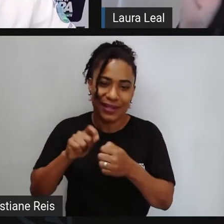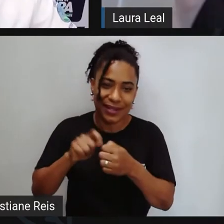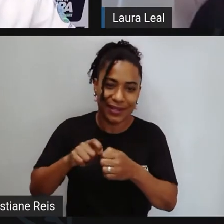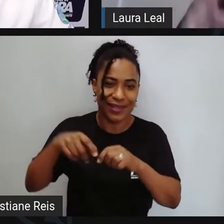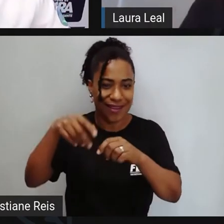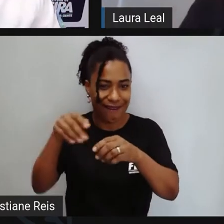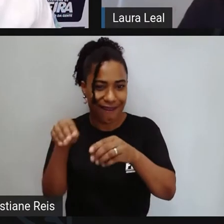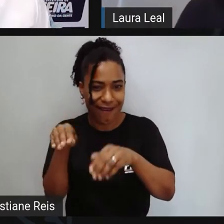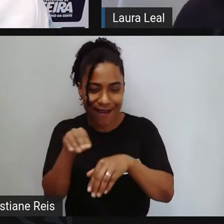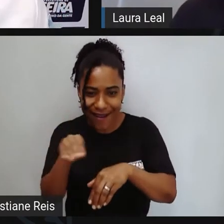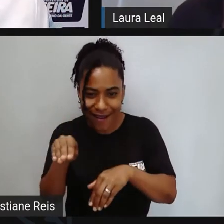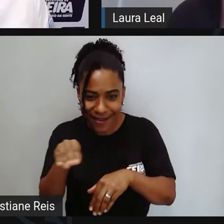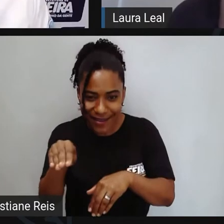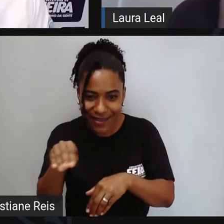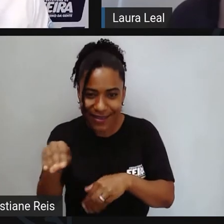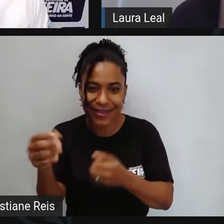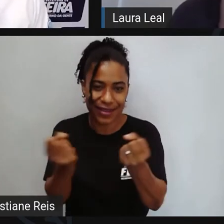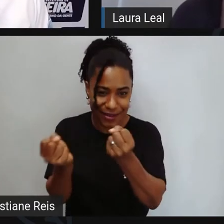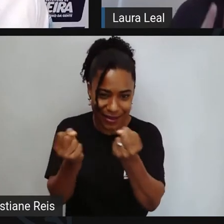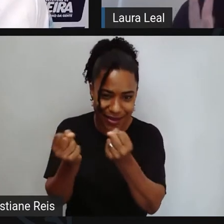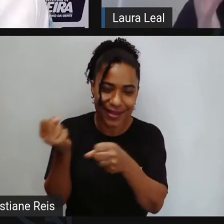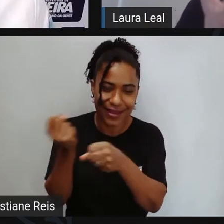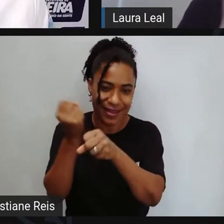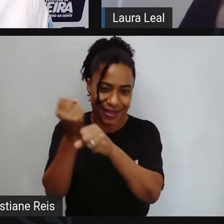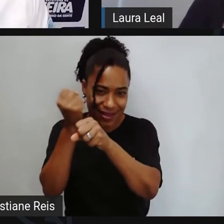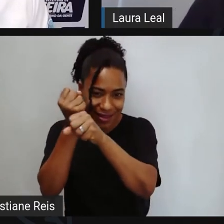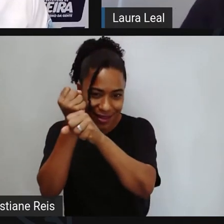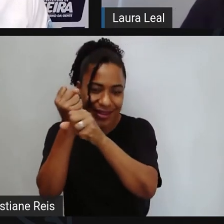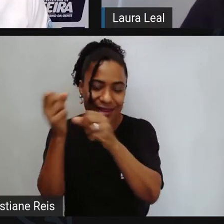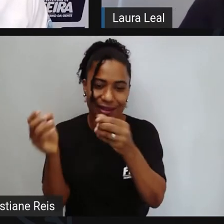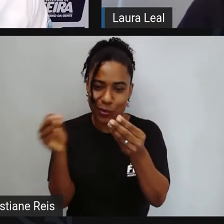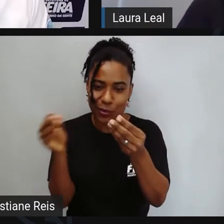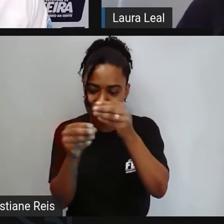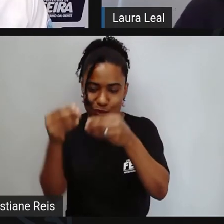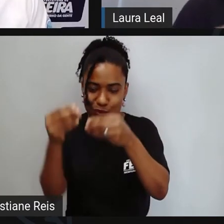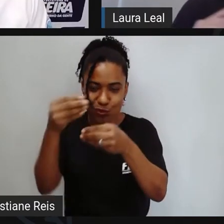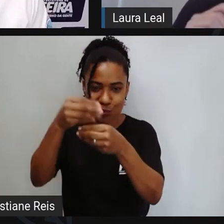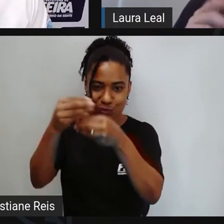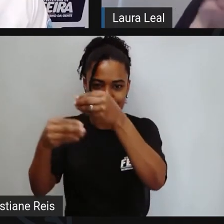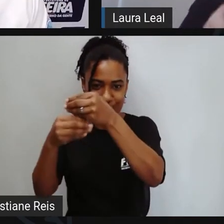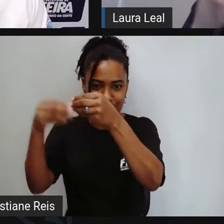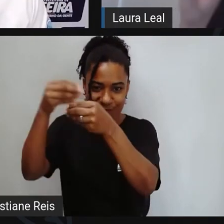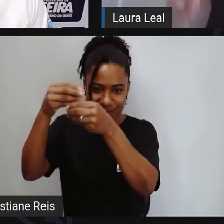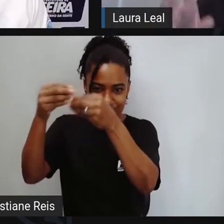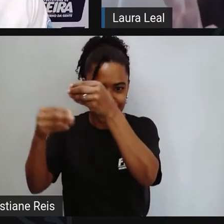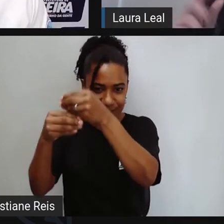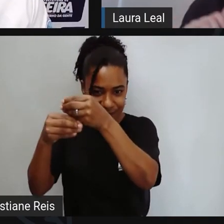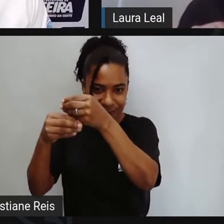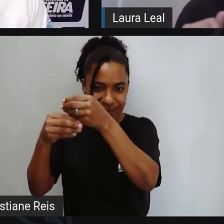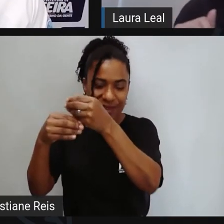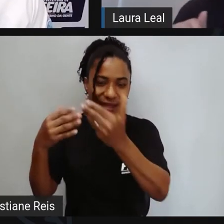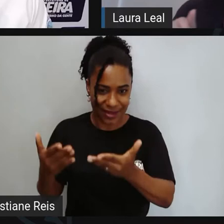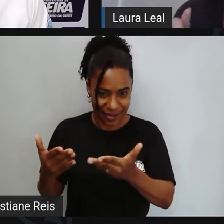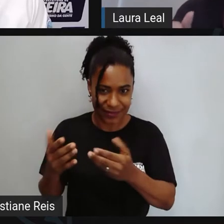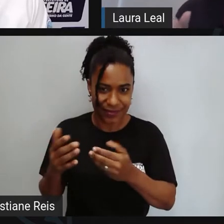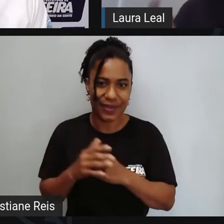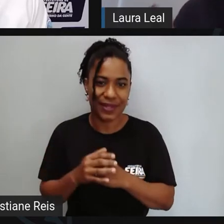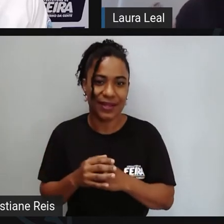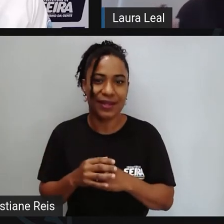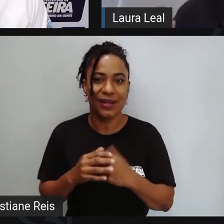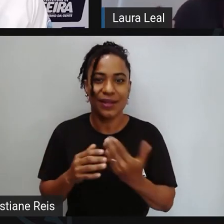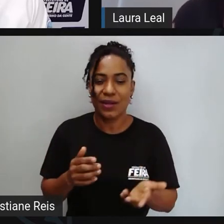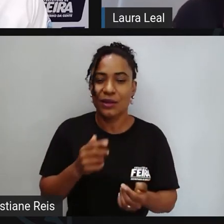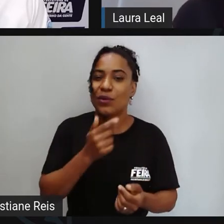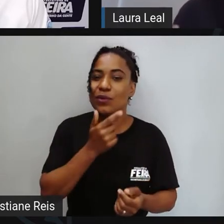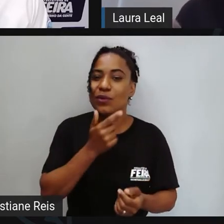incentivar a ideia de construção, de fazer coisas, de descobrir coisas, né? O mundo dos insetos, meninos que brincam com